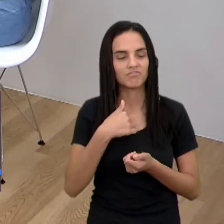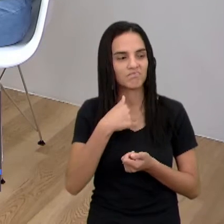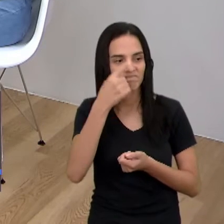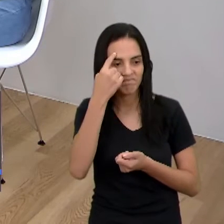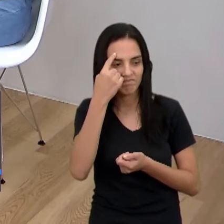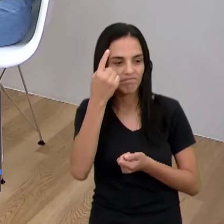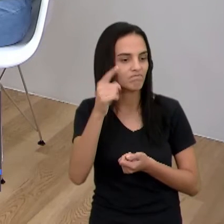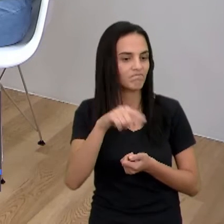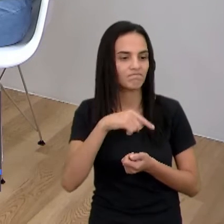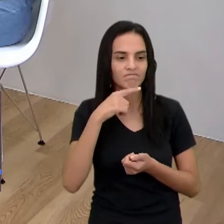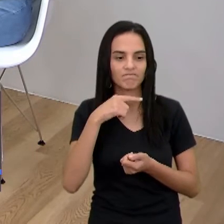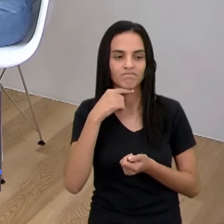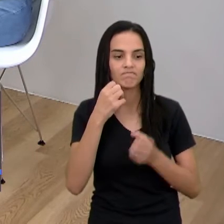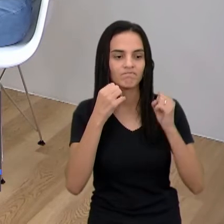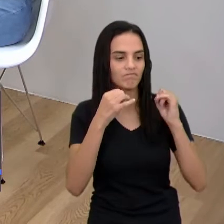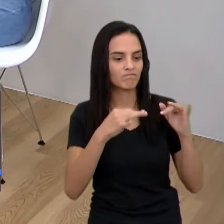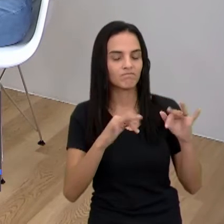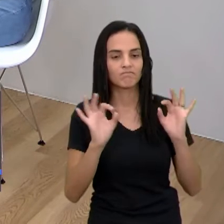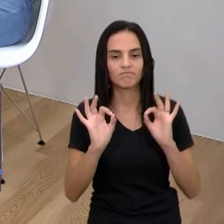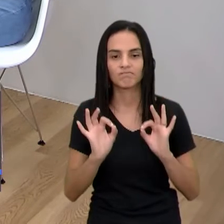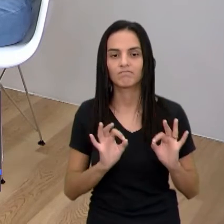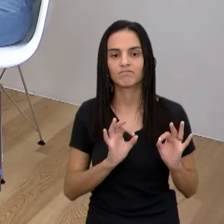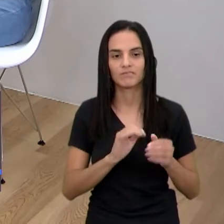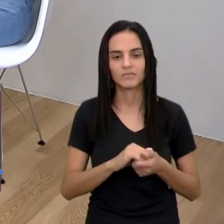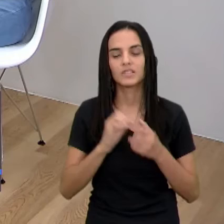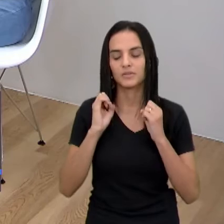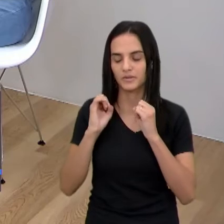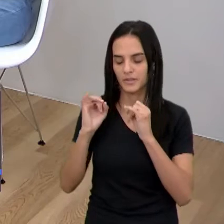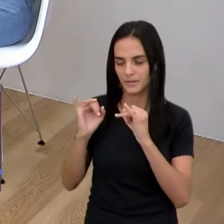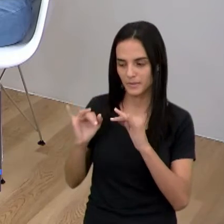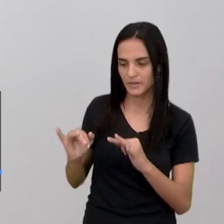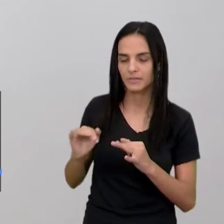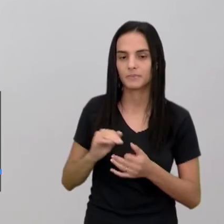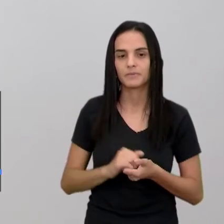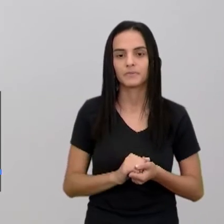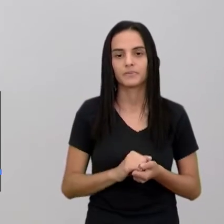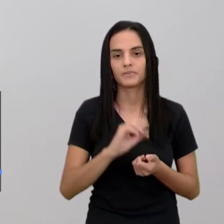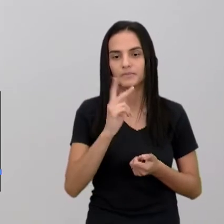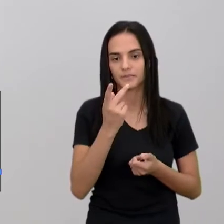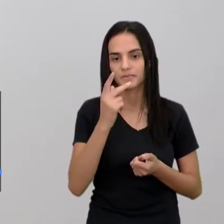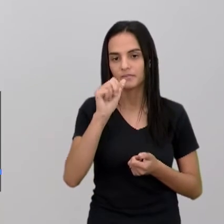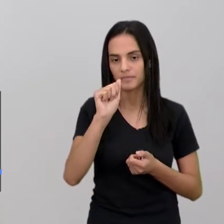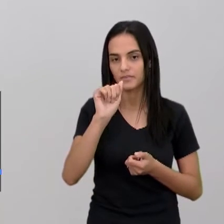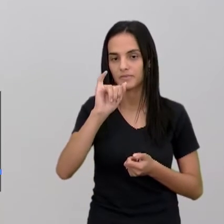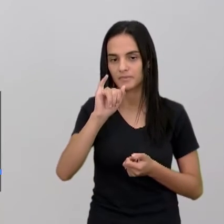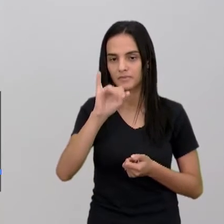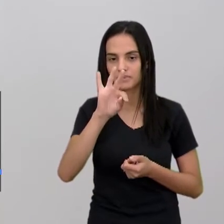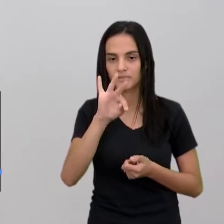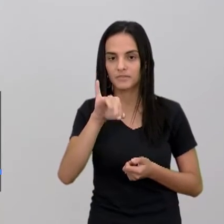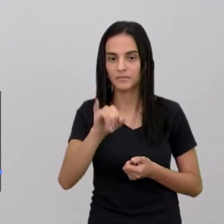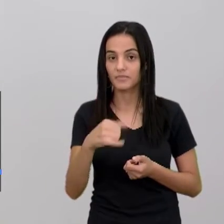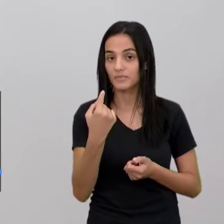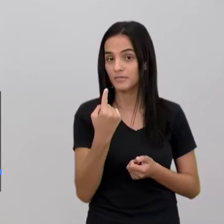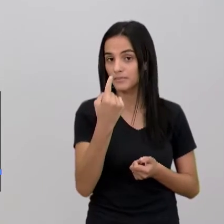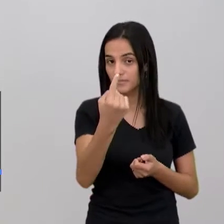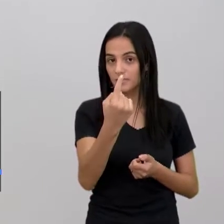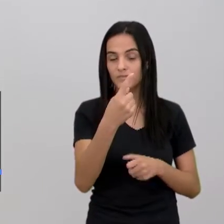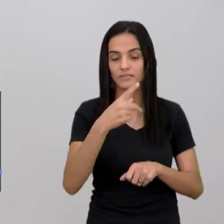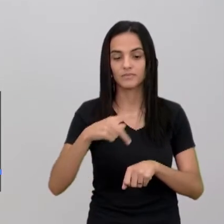eu não consigo nem chutar um negócio desse. Eu vou explicar para você. O Haiti foi o único dos